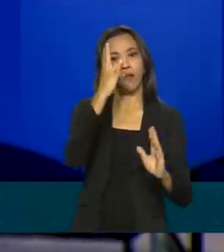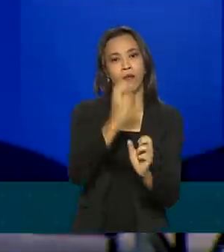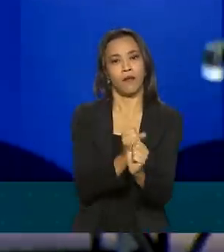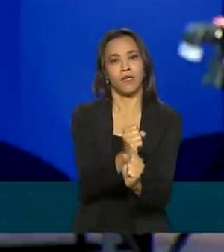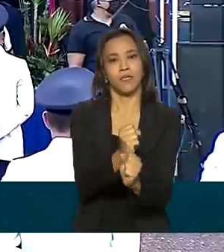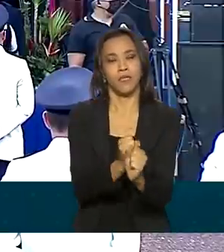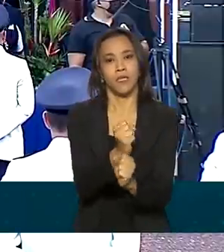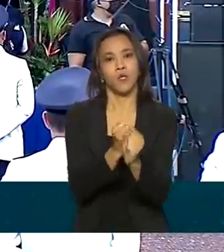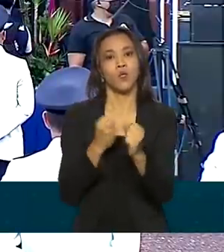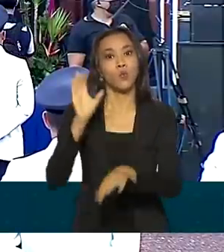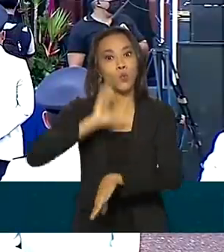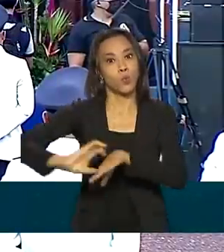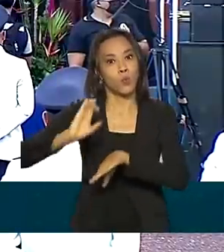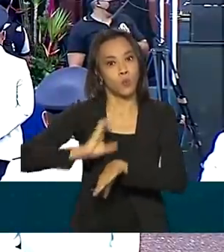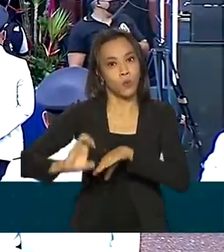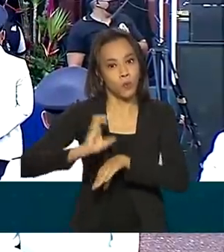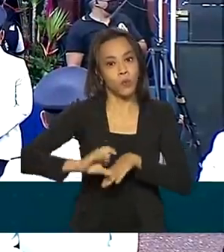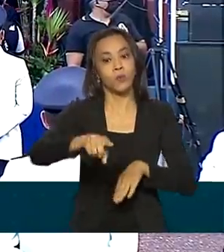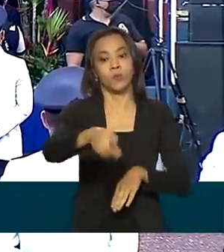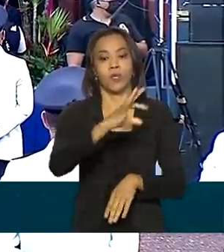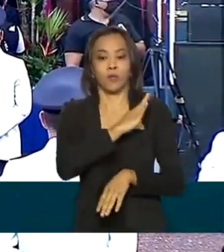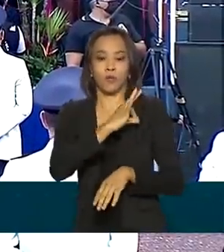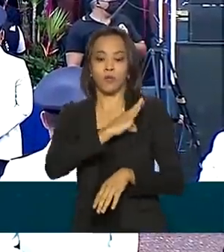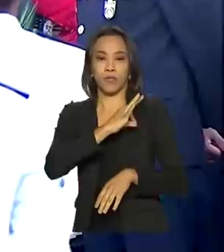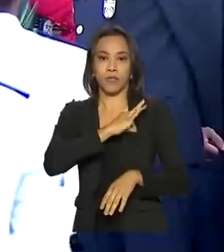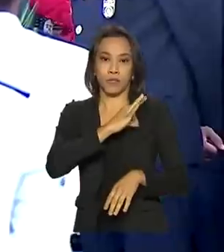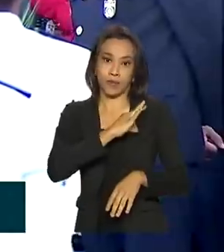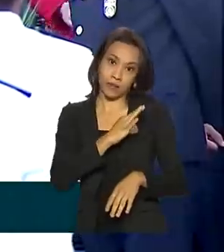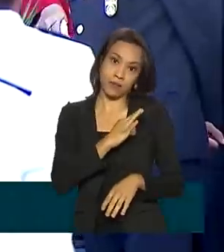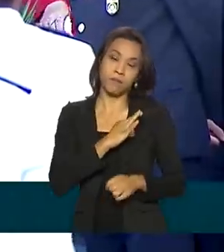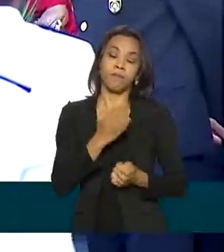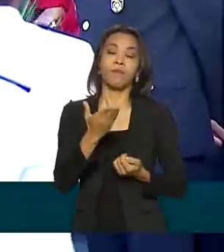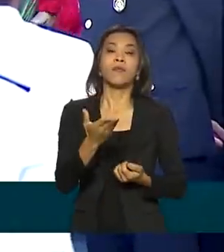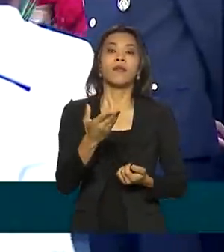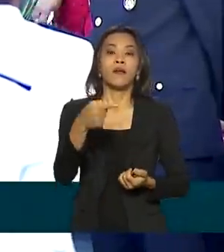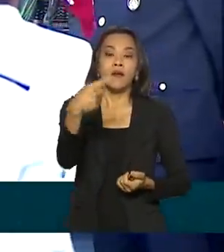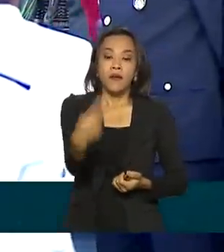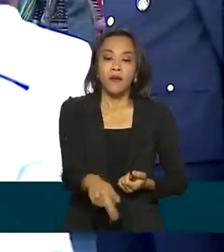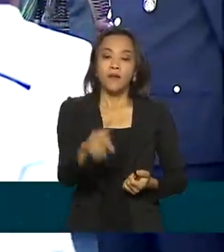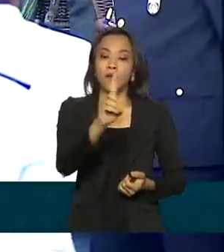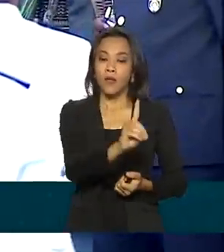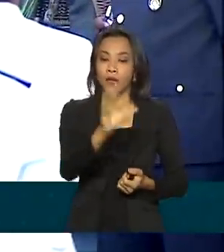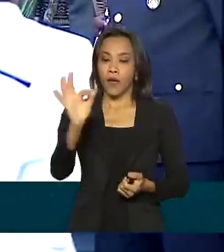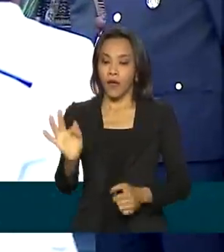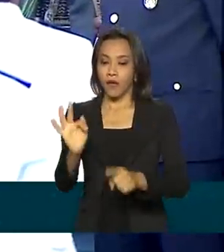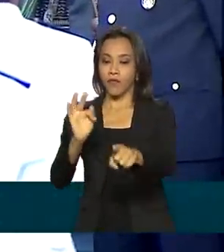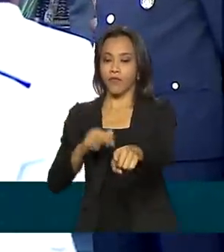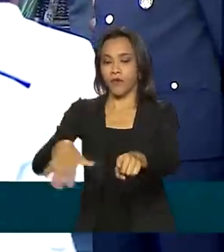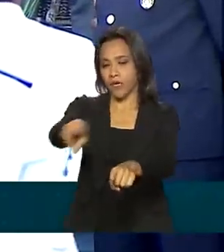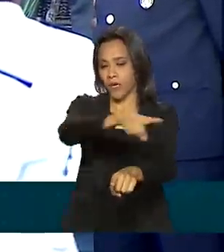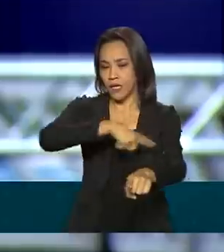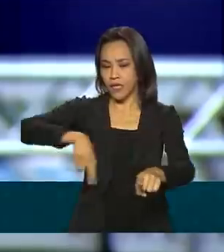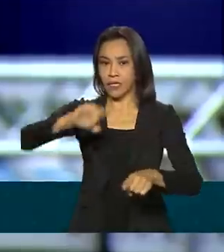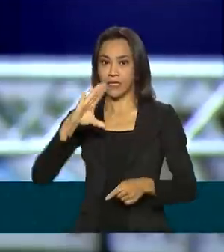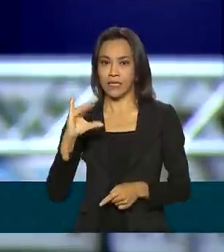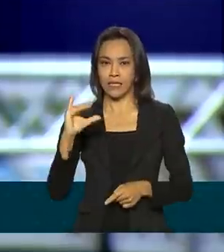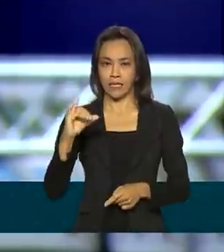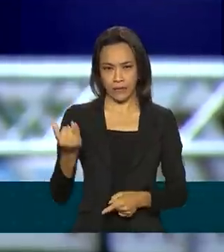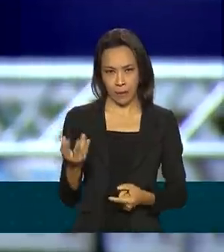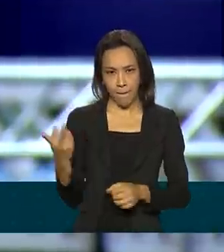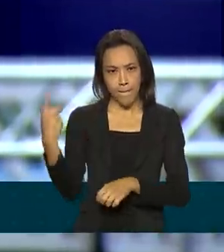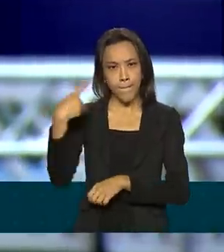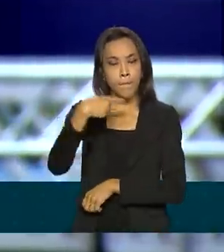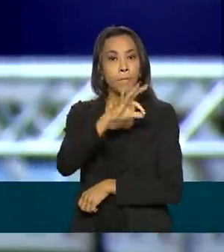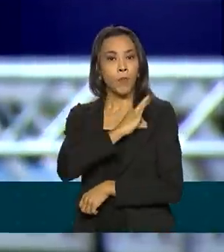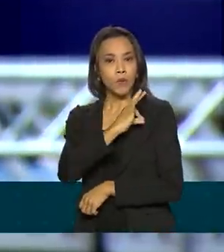formação de oficiais da polícia militar do Distrito Federal dos Cadetes foram graduados em ciências policiais agora